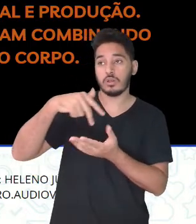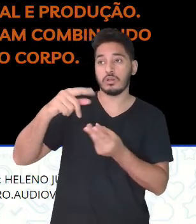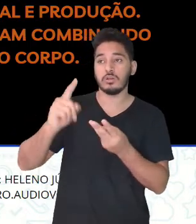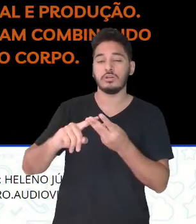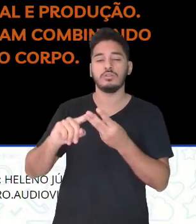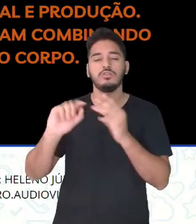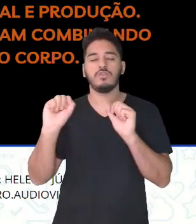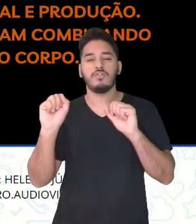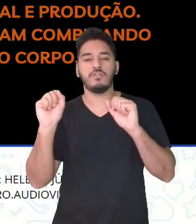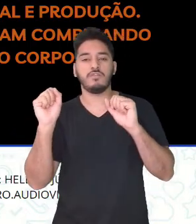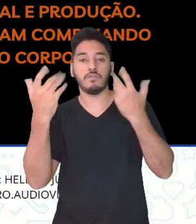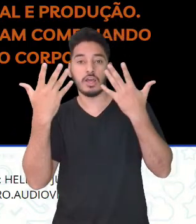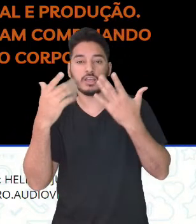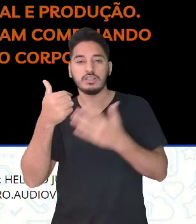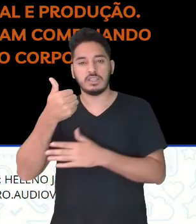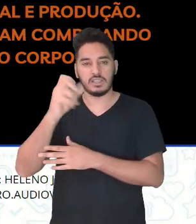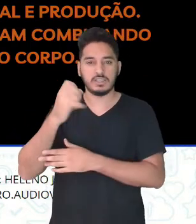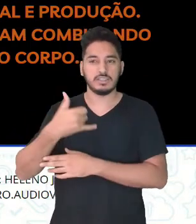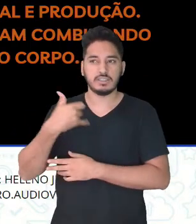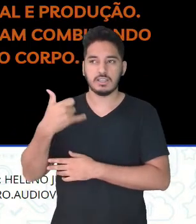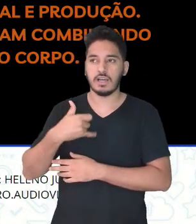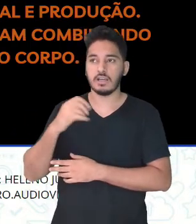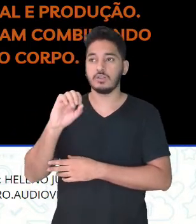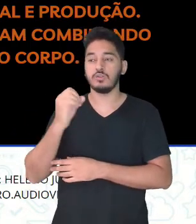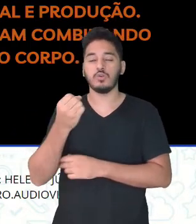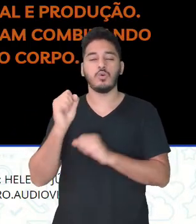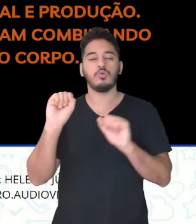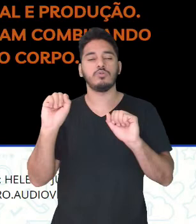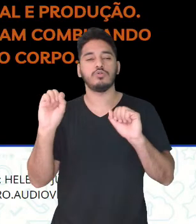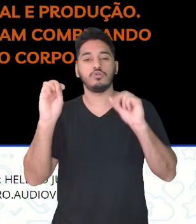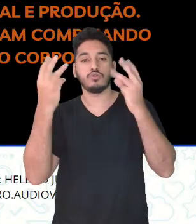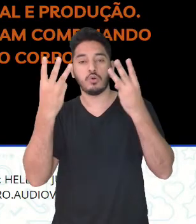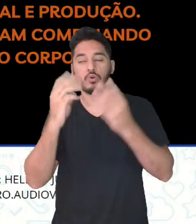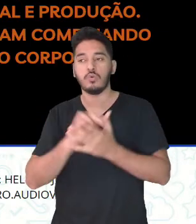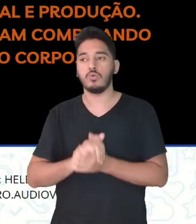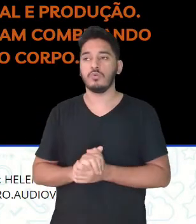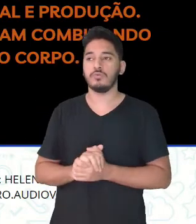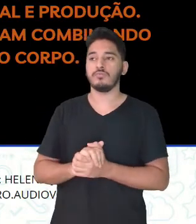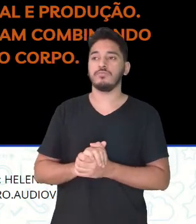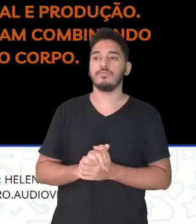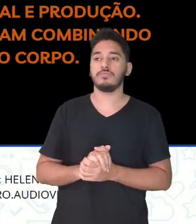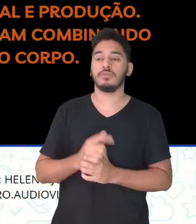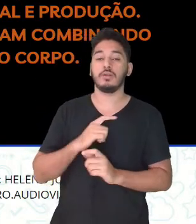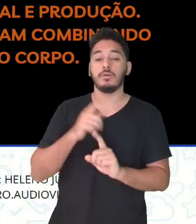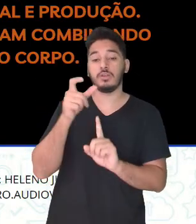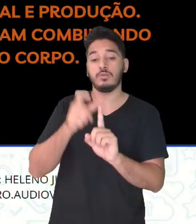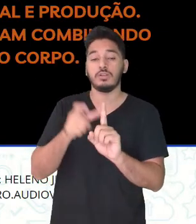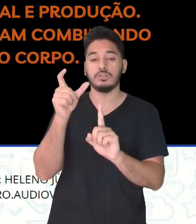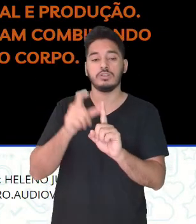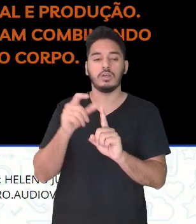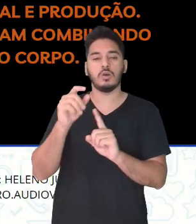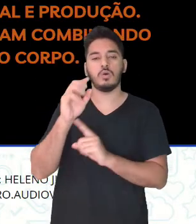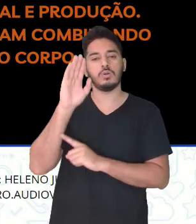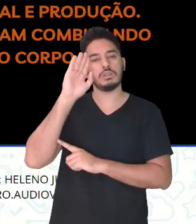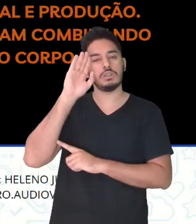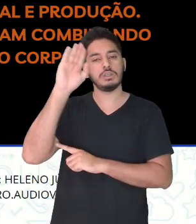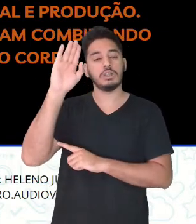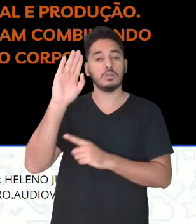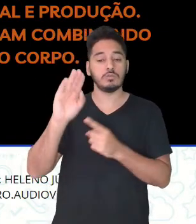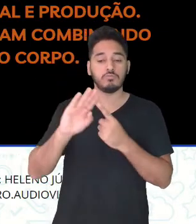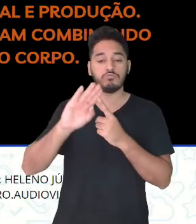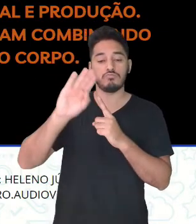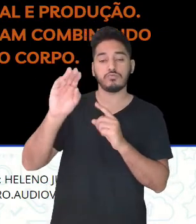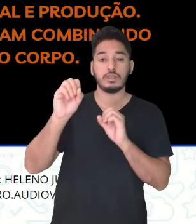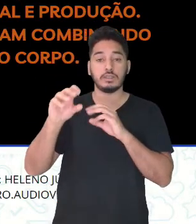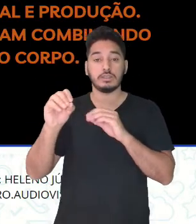de 15 anos que tem, por exemplo, ou coreografias de espetáculo, com atuação na parte de direção de espetáculo, com o ensino